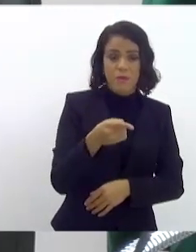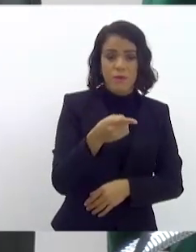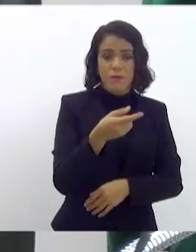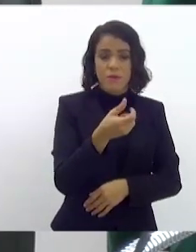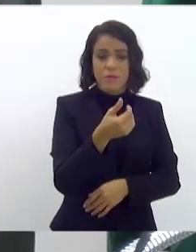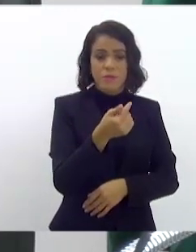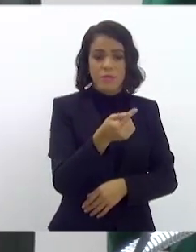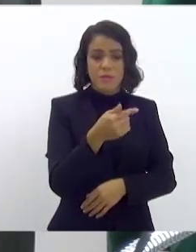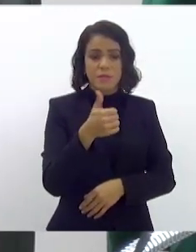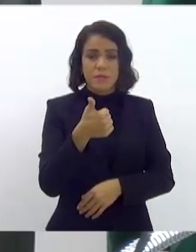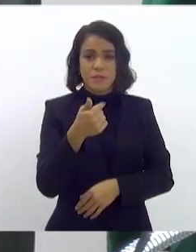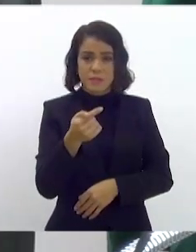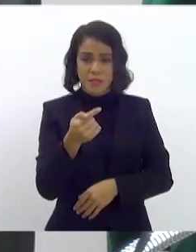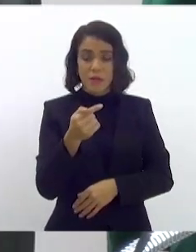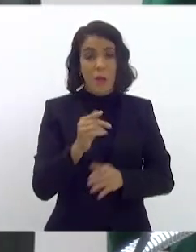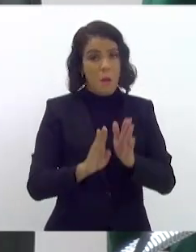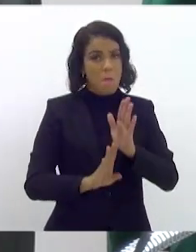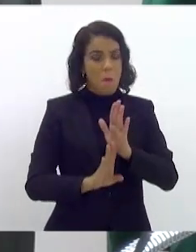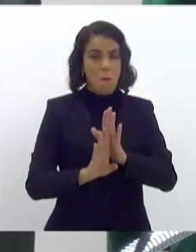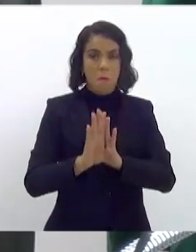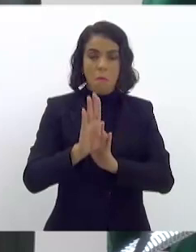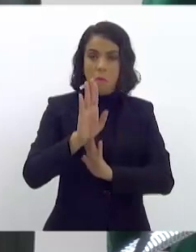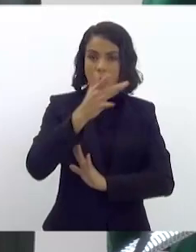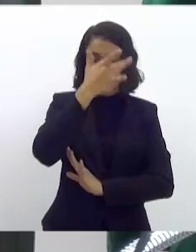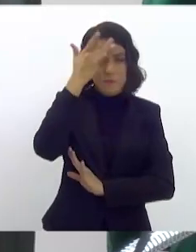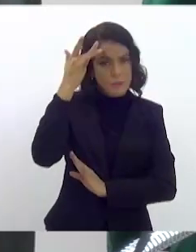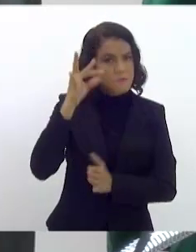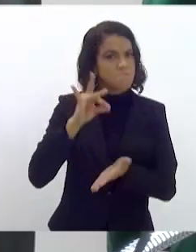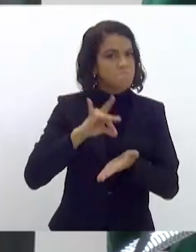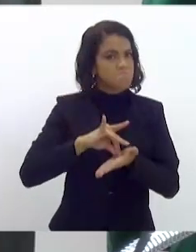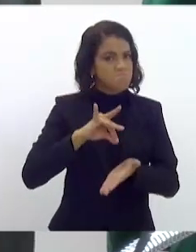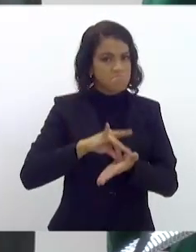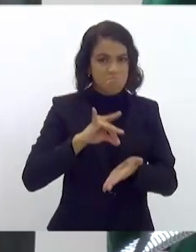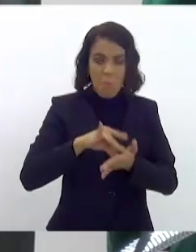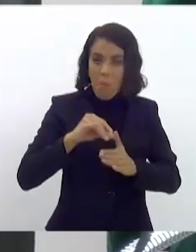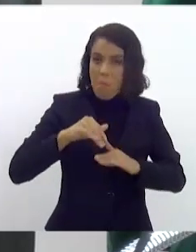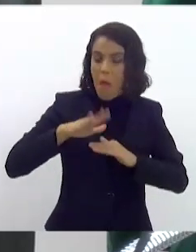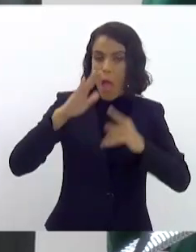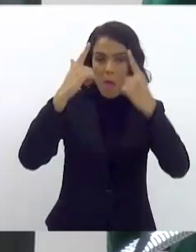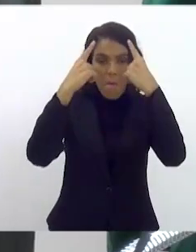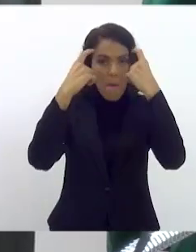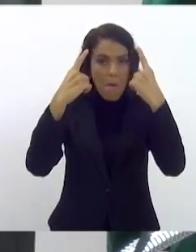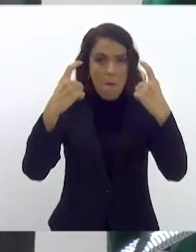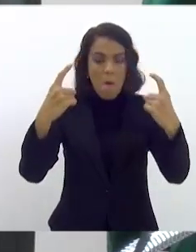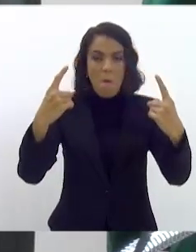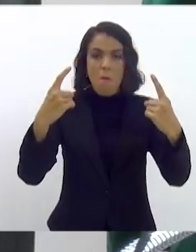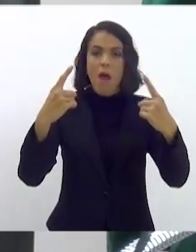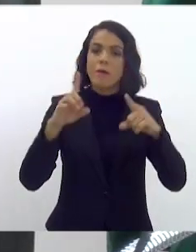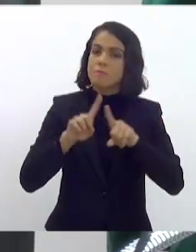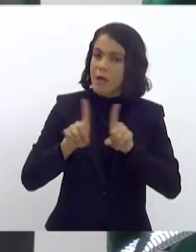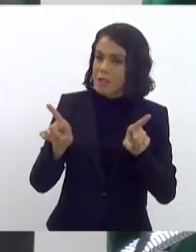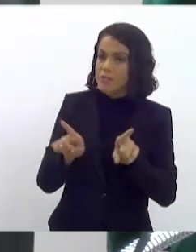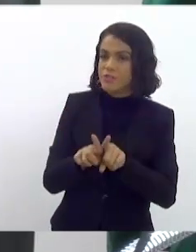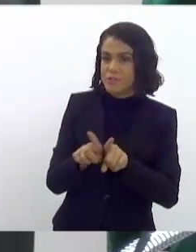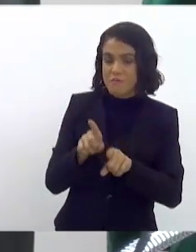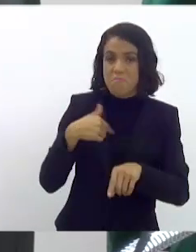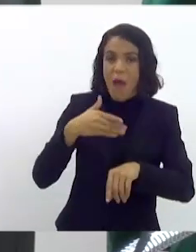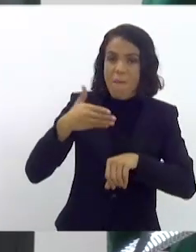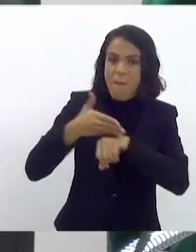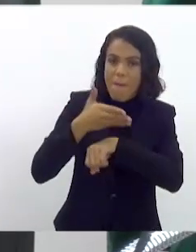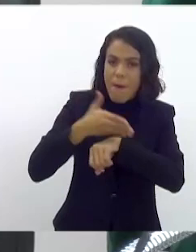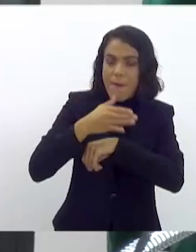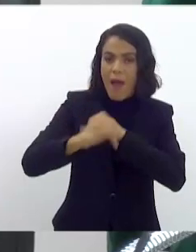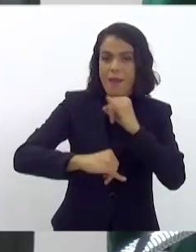16.717. As coisas aumentaram, as pessoas ficaram realmente mais violentas, mas a gente também teve acesso mais à internet.